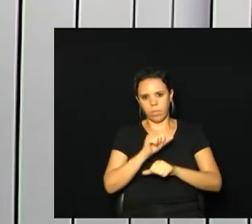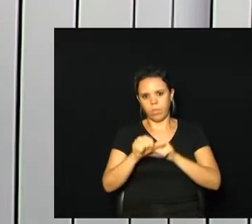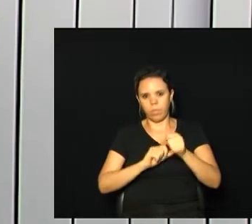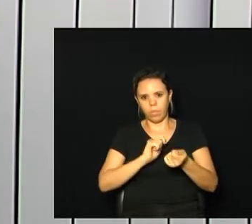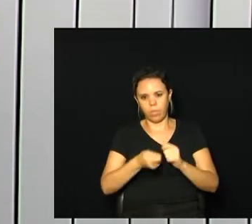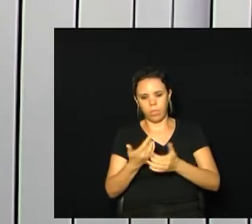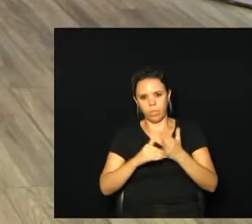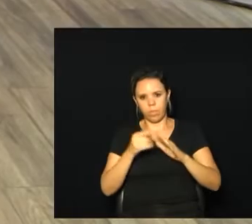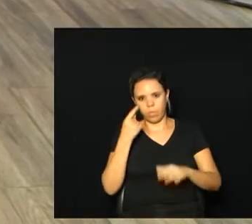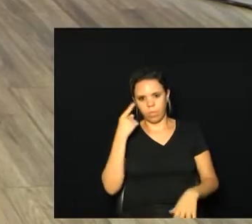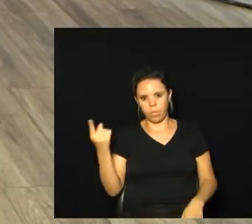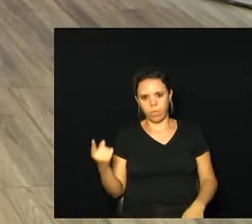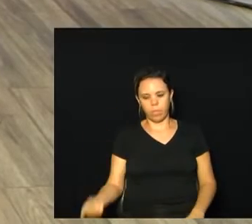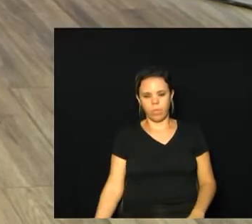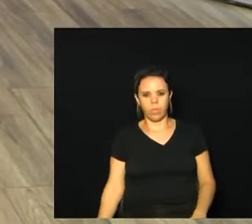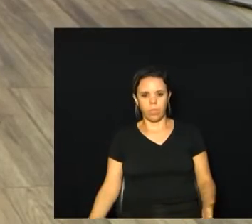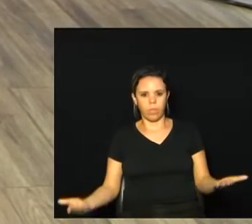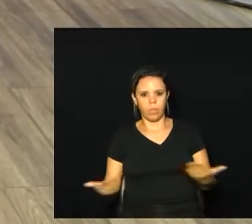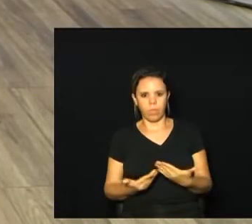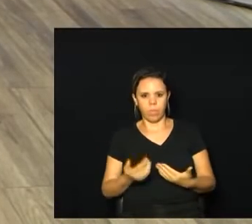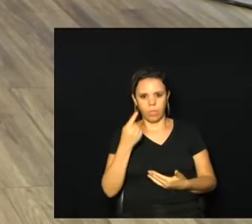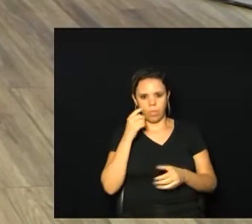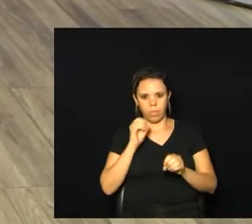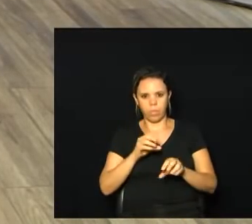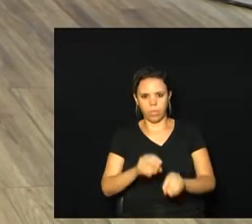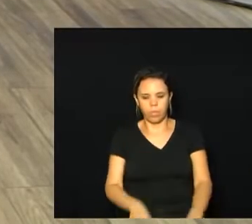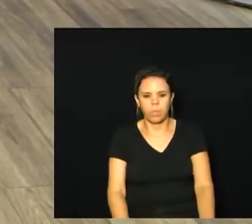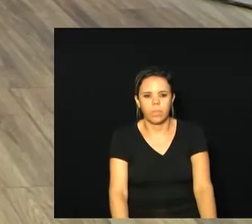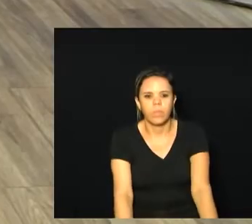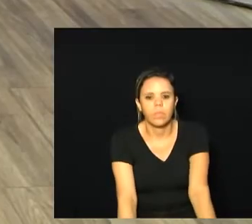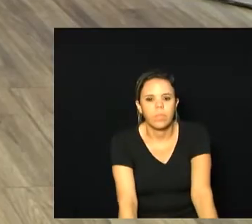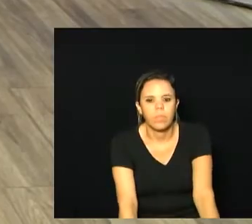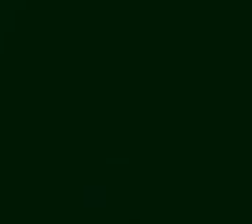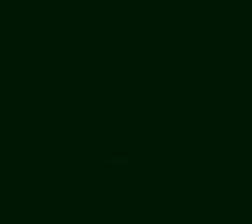transformações da escola. Então, a partir de agora, chega mais André Aranha.